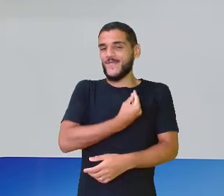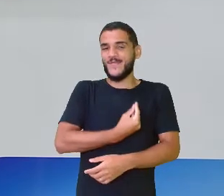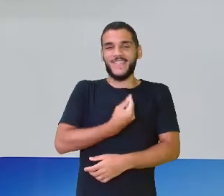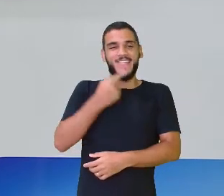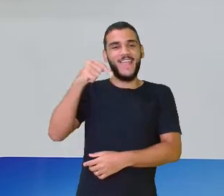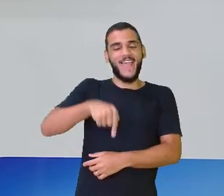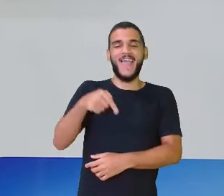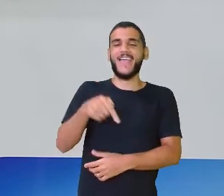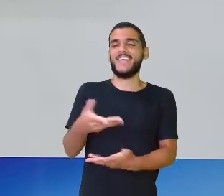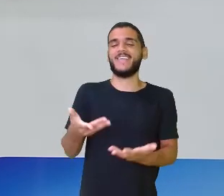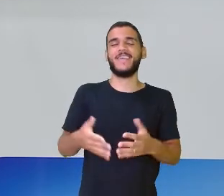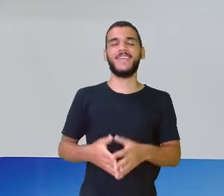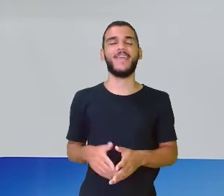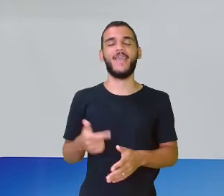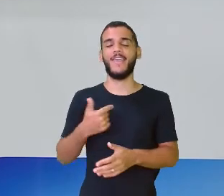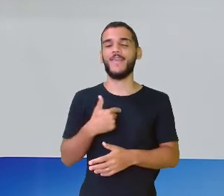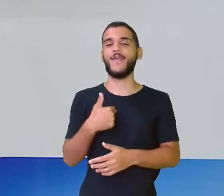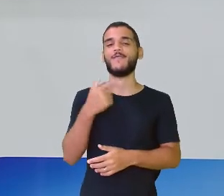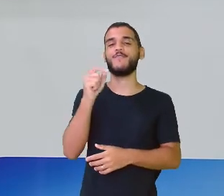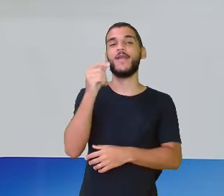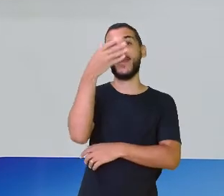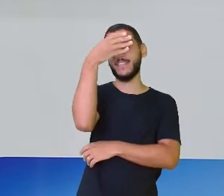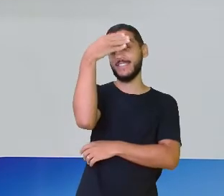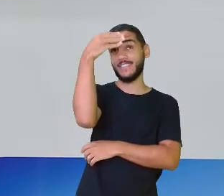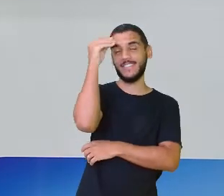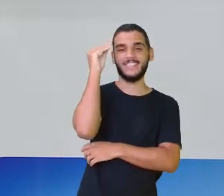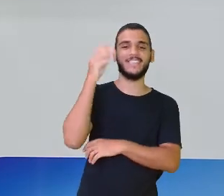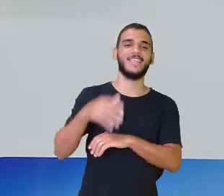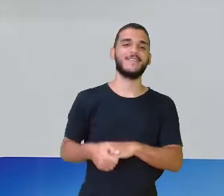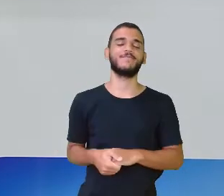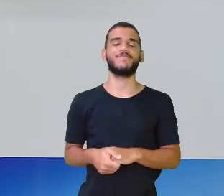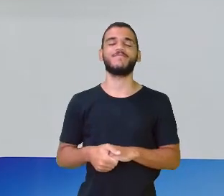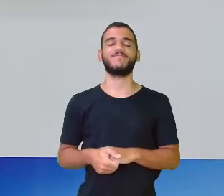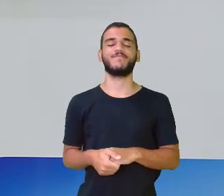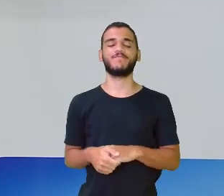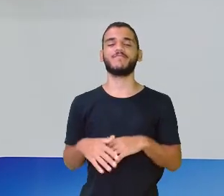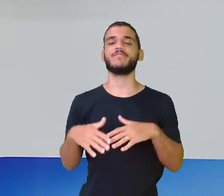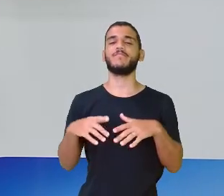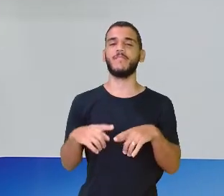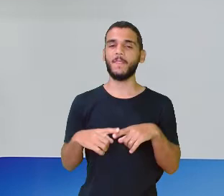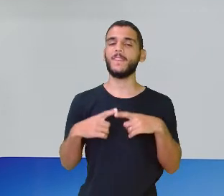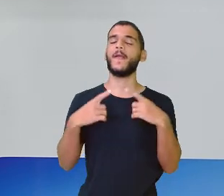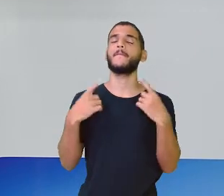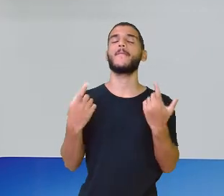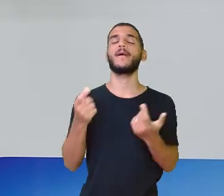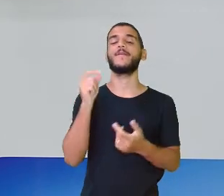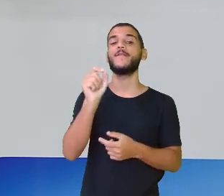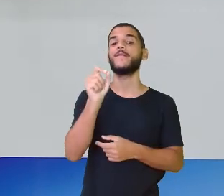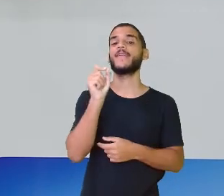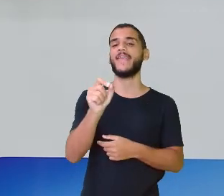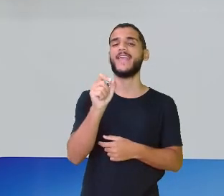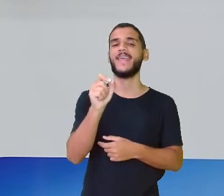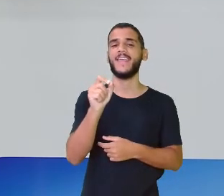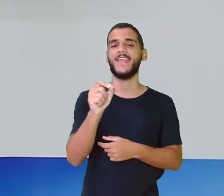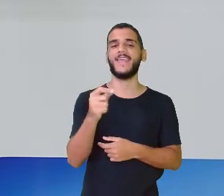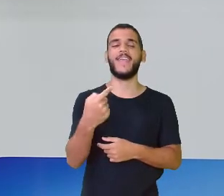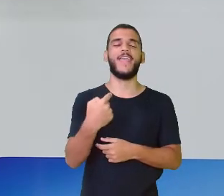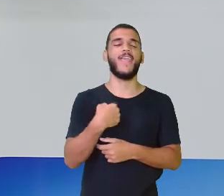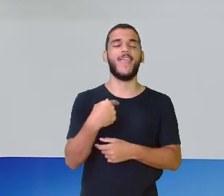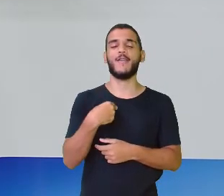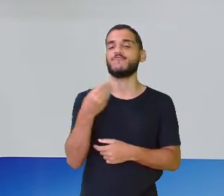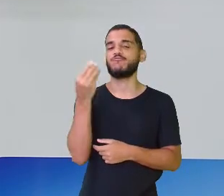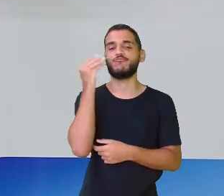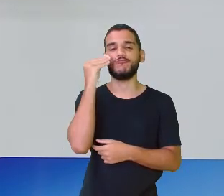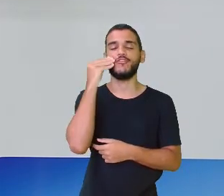nos estúdios que acabei esquecendo de mandar o beijo ao vivo, mas é atemporal, né? Isso é